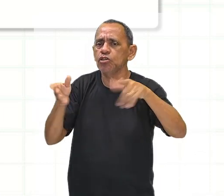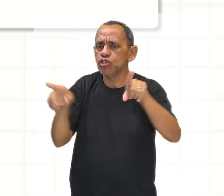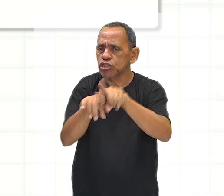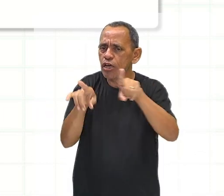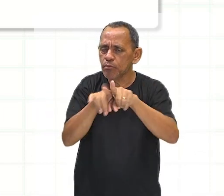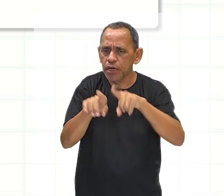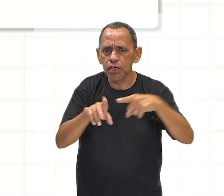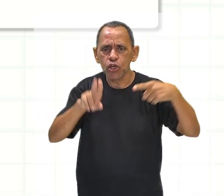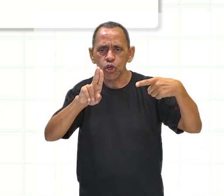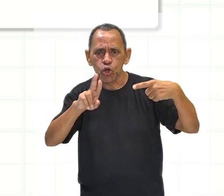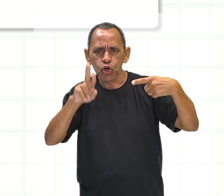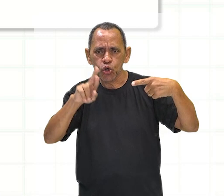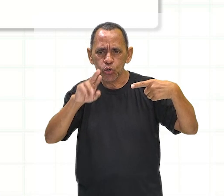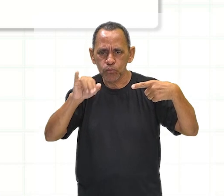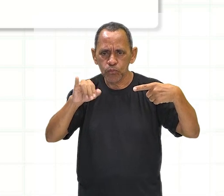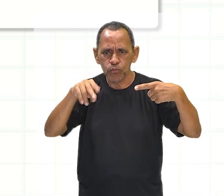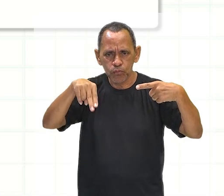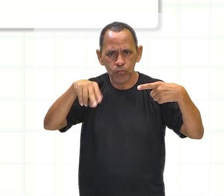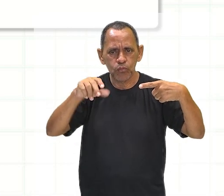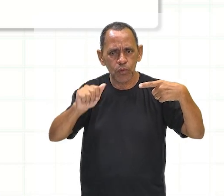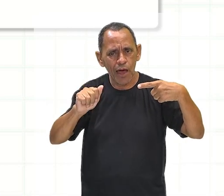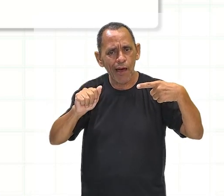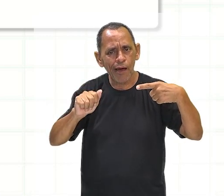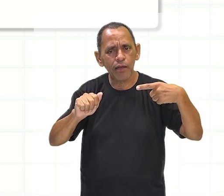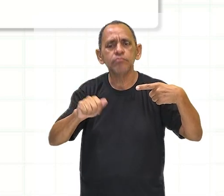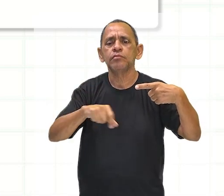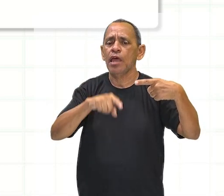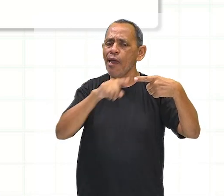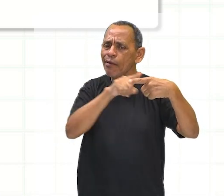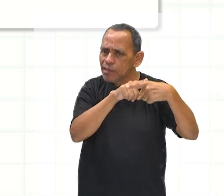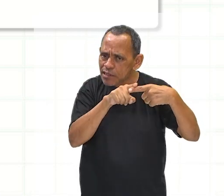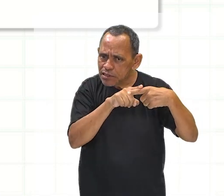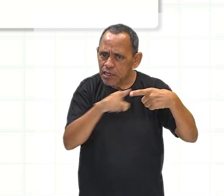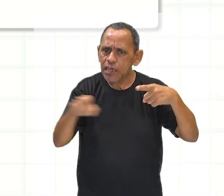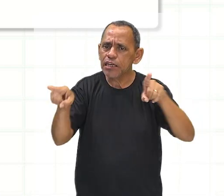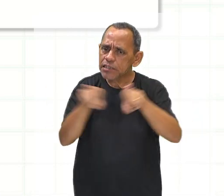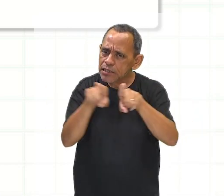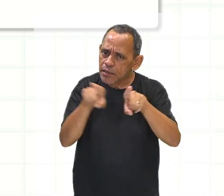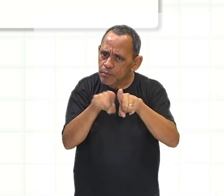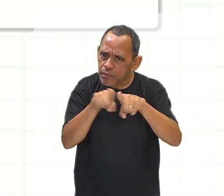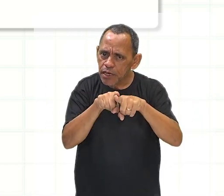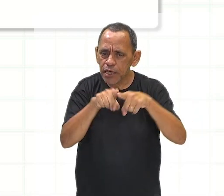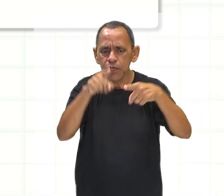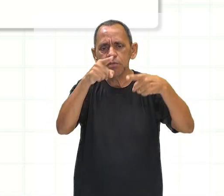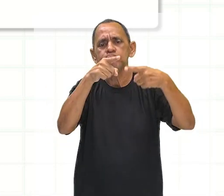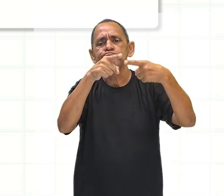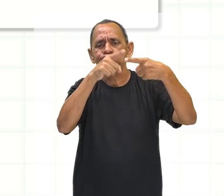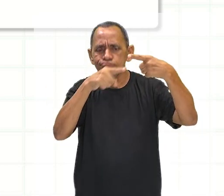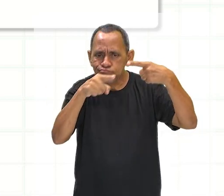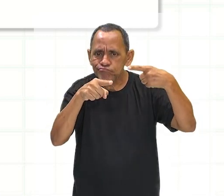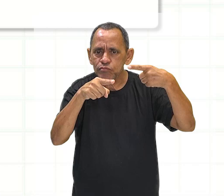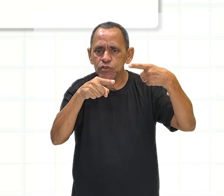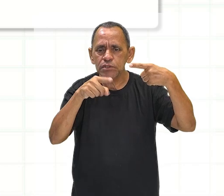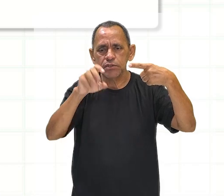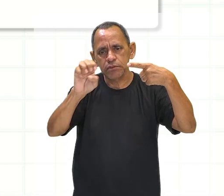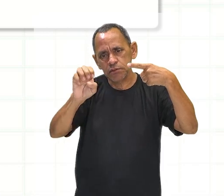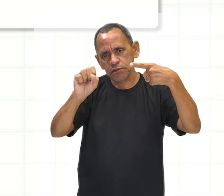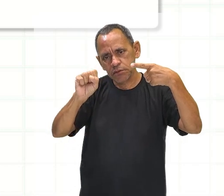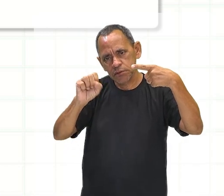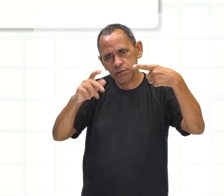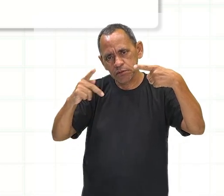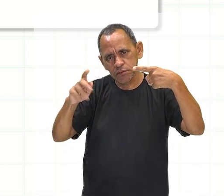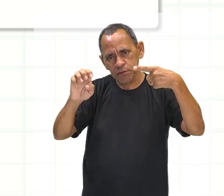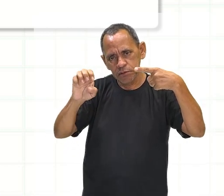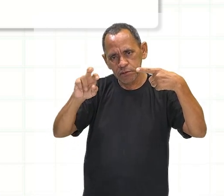função excretora, e o sêmen, uma função reprodutora. Então, através aqui do pênis, como a gente